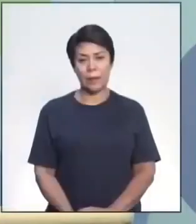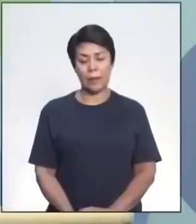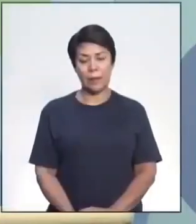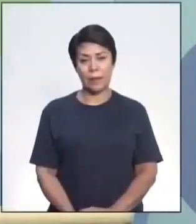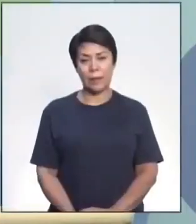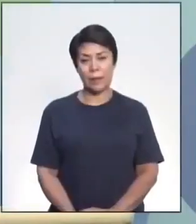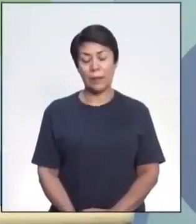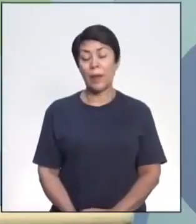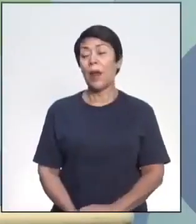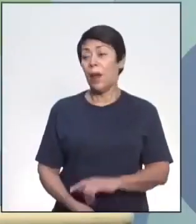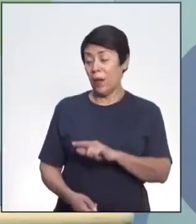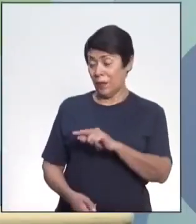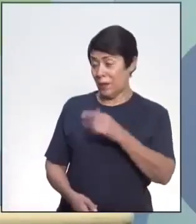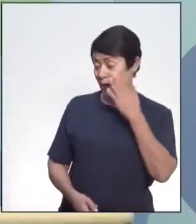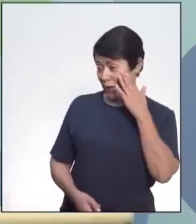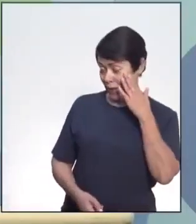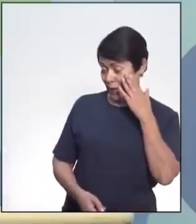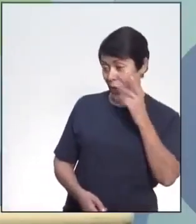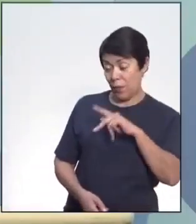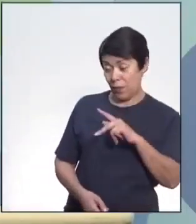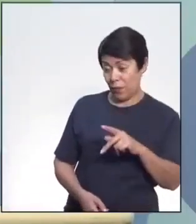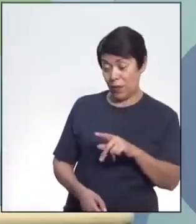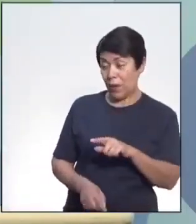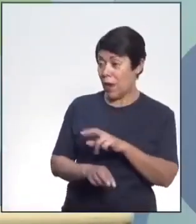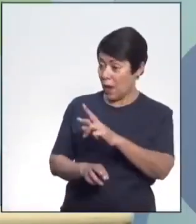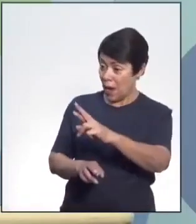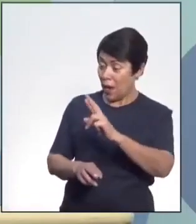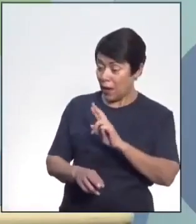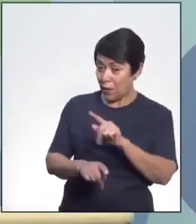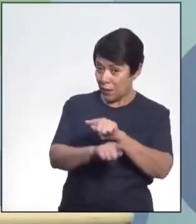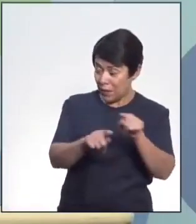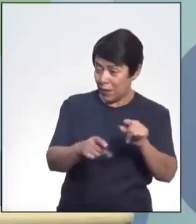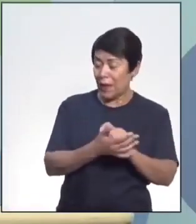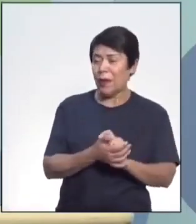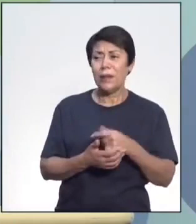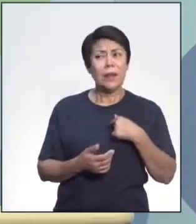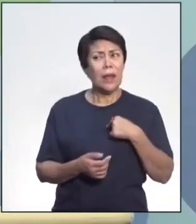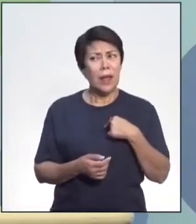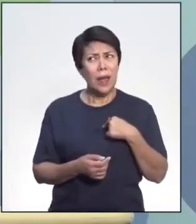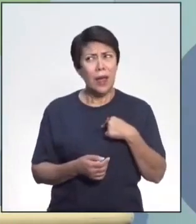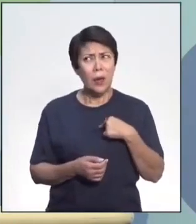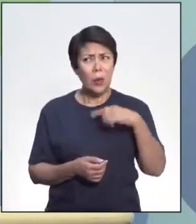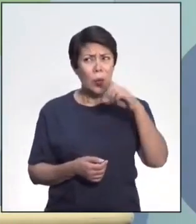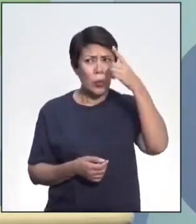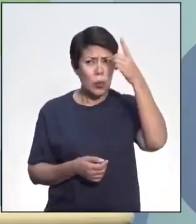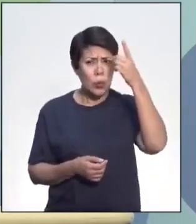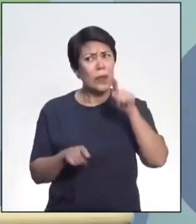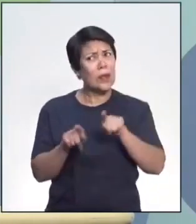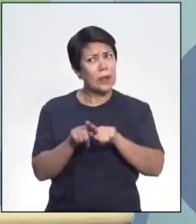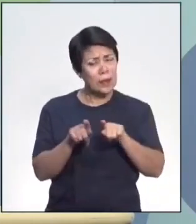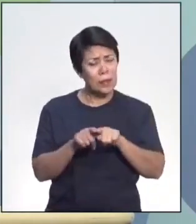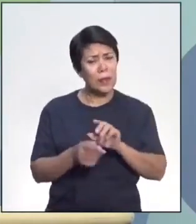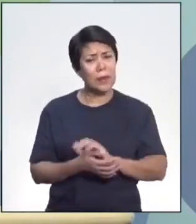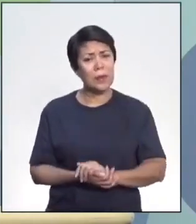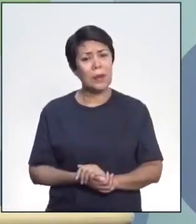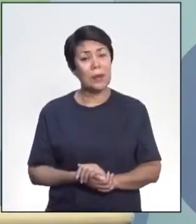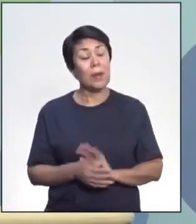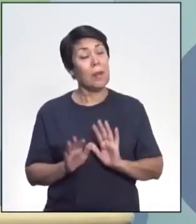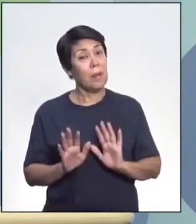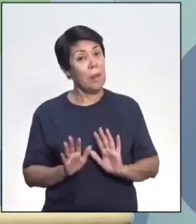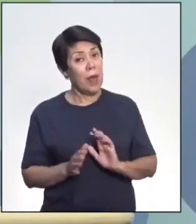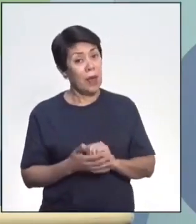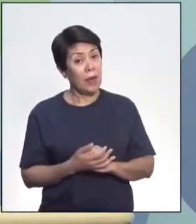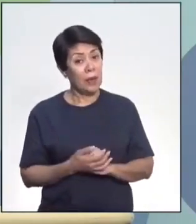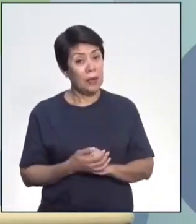Você sabe, Simone, que com as respostas deles, eu até fiquei com um pouco de dúvida, na verdade. Mas